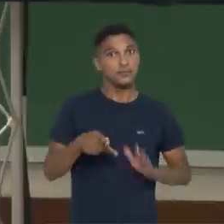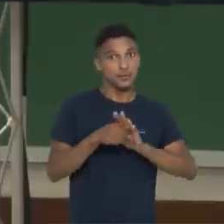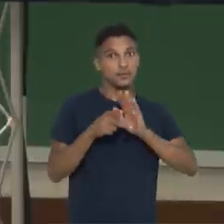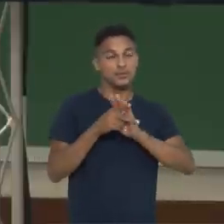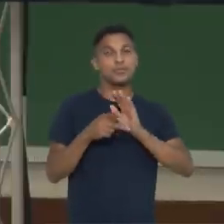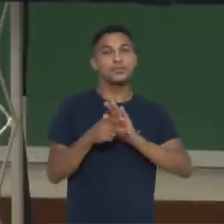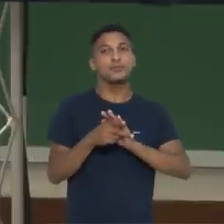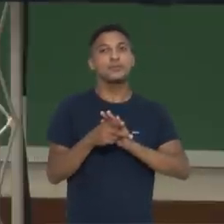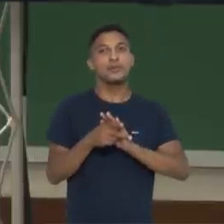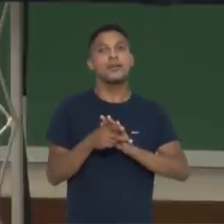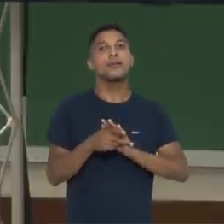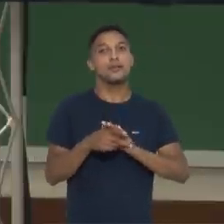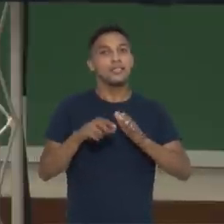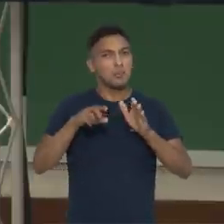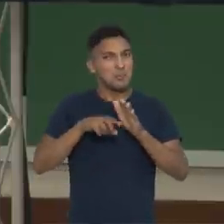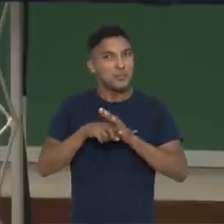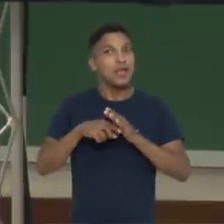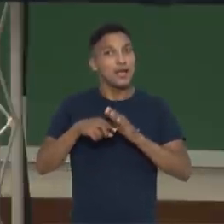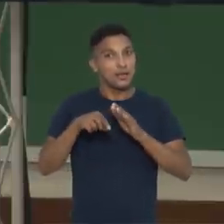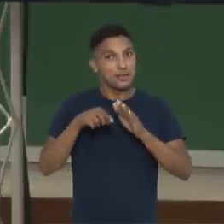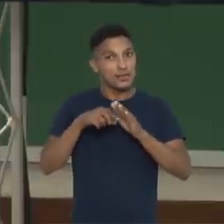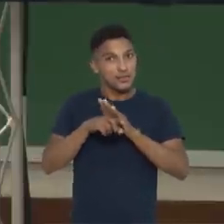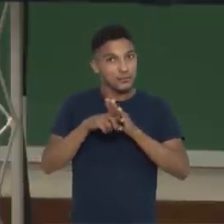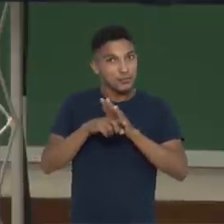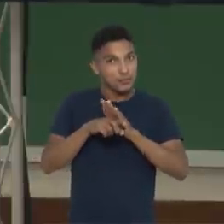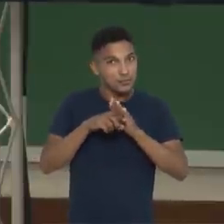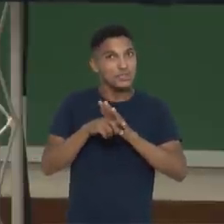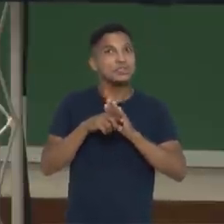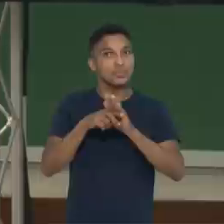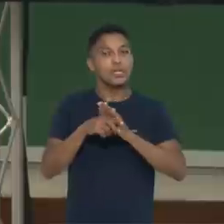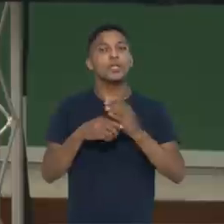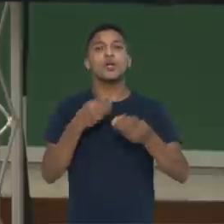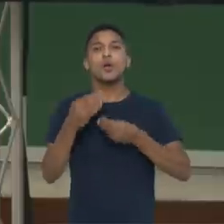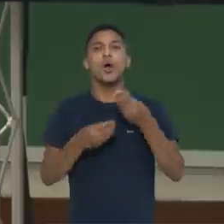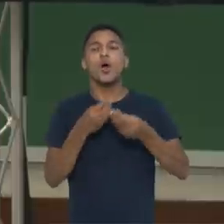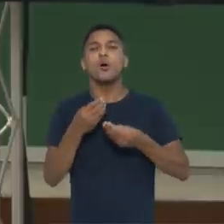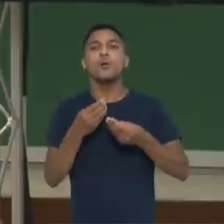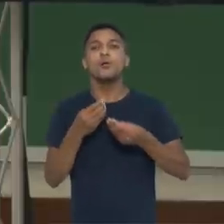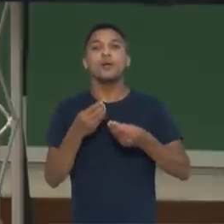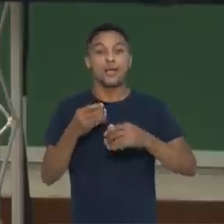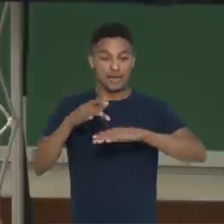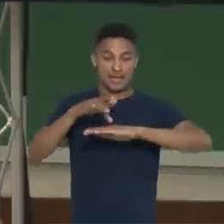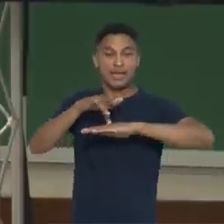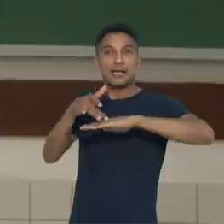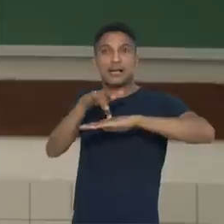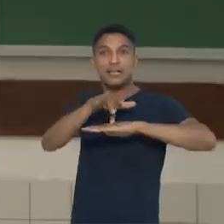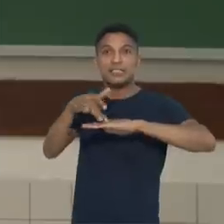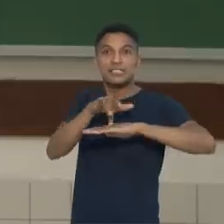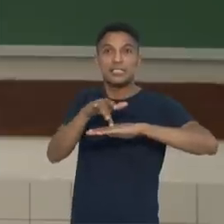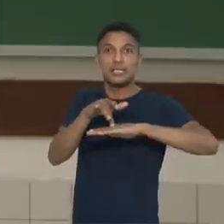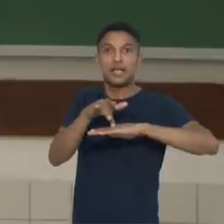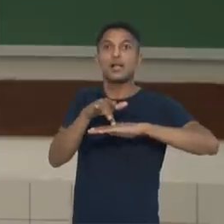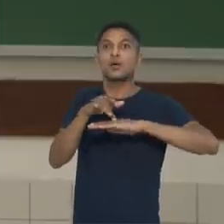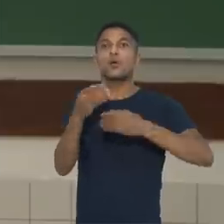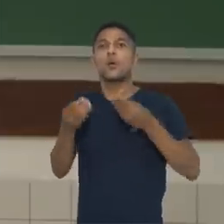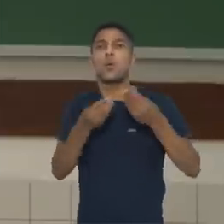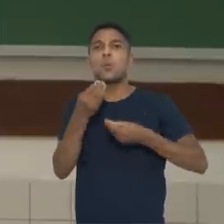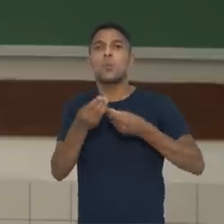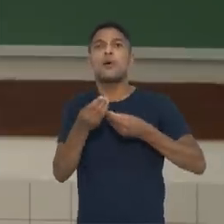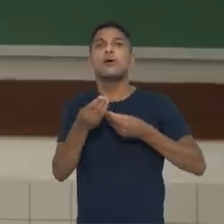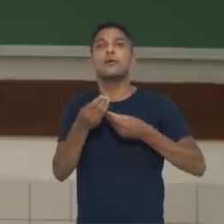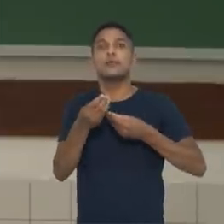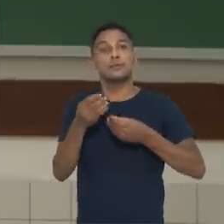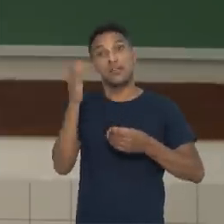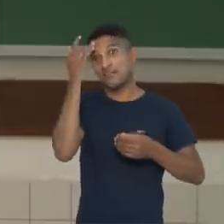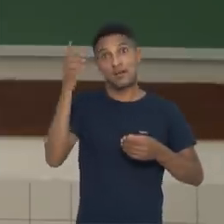já passaram por muitos problemas e desafios, né? Porque no circo não é fácil também. Tem